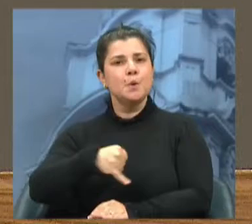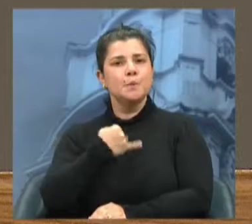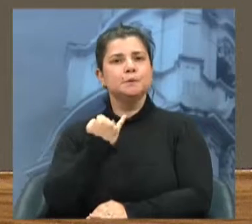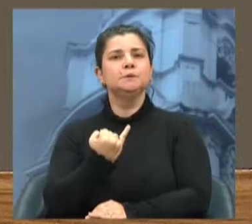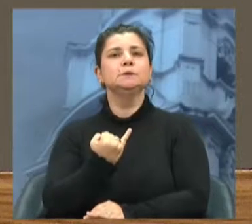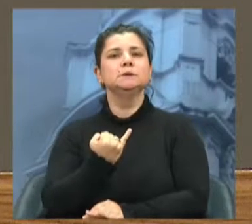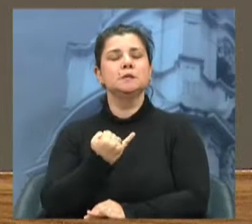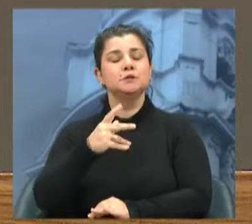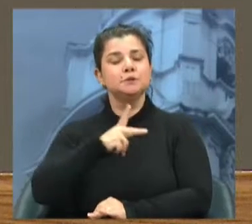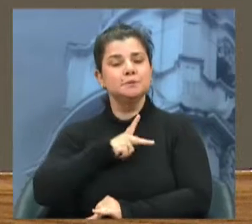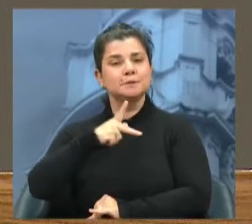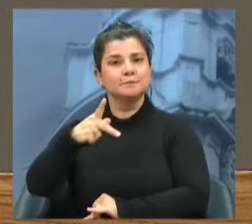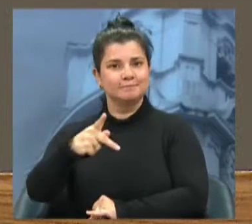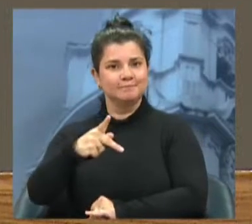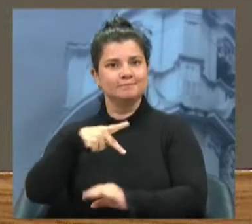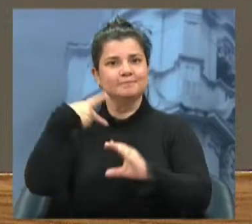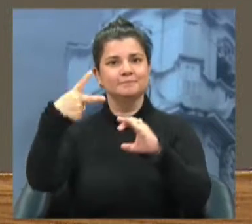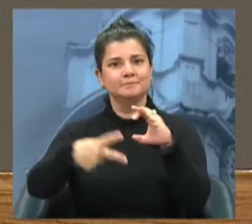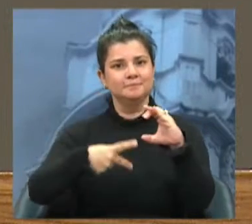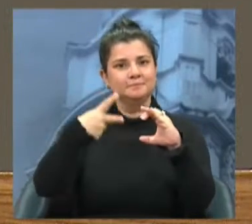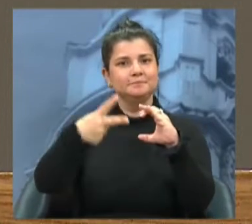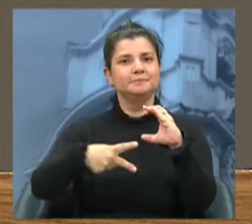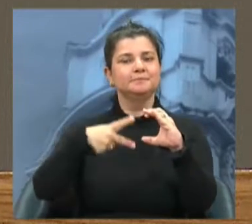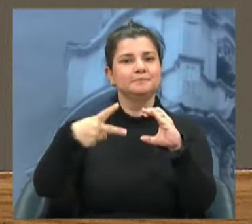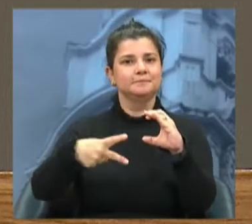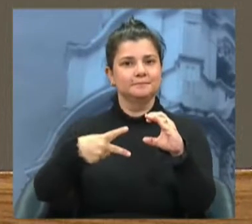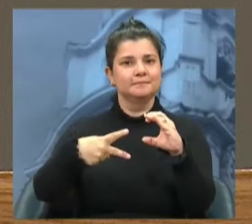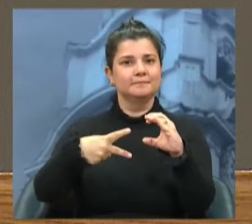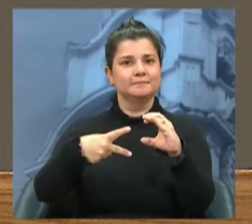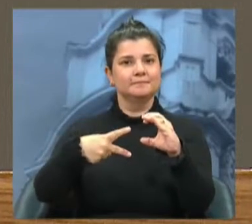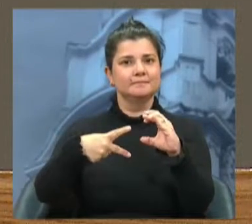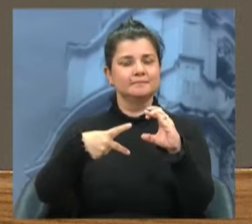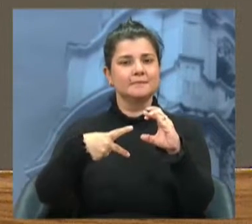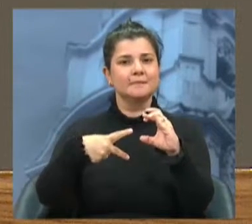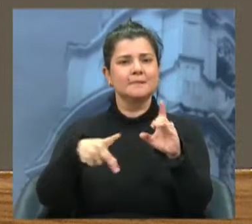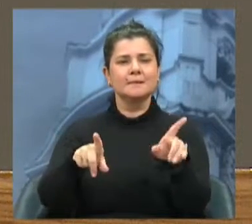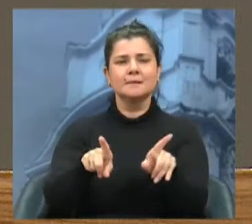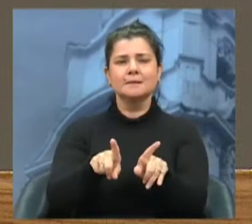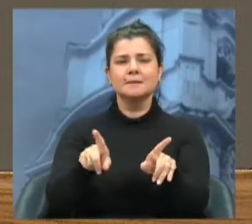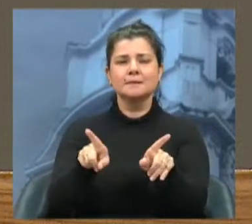estar presidindo a Câmara de Vereadores e constatar